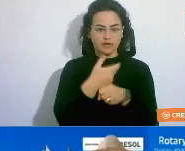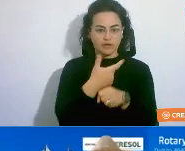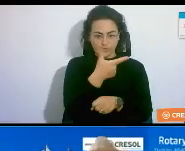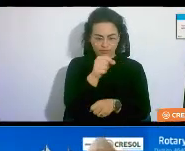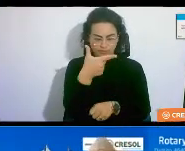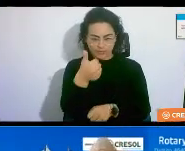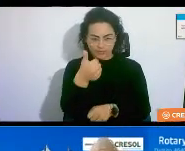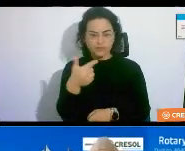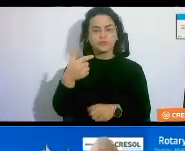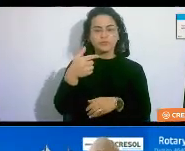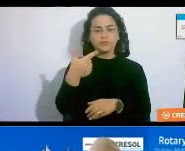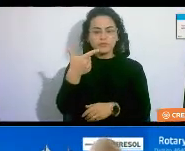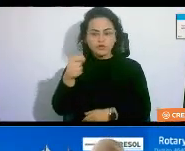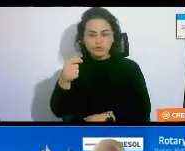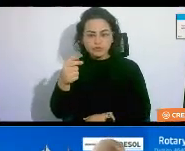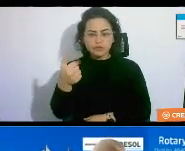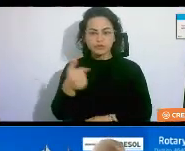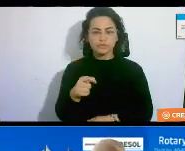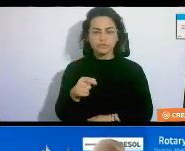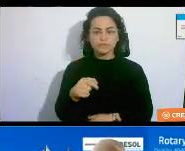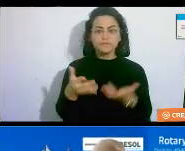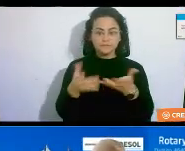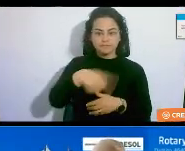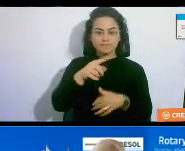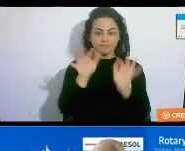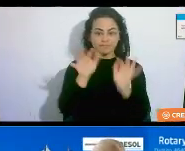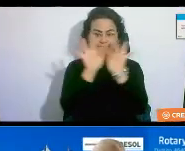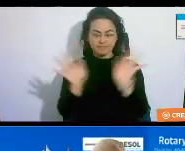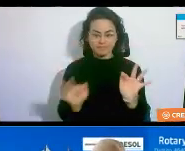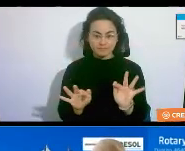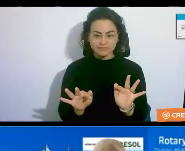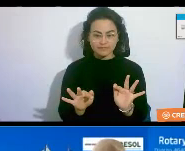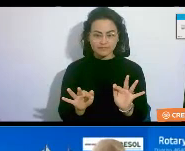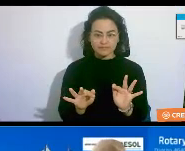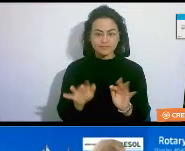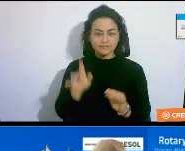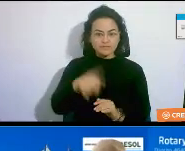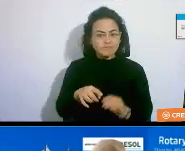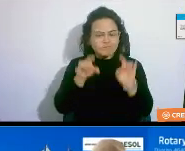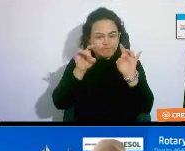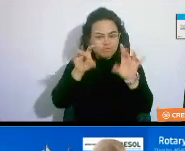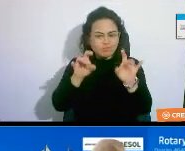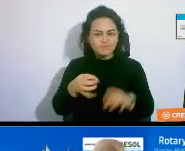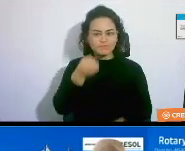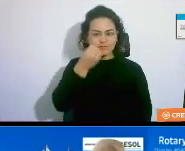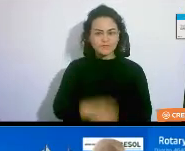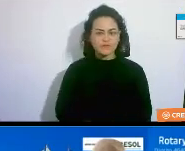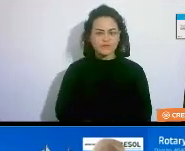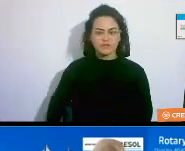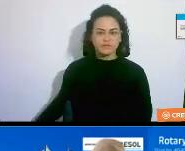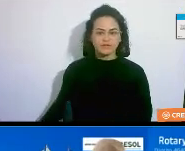eu disse, seja muito feliz e que traga excelentes frutos para a nossa